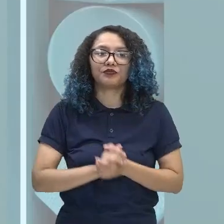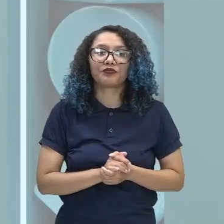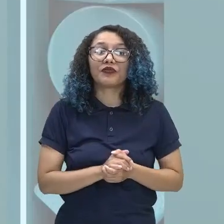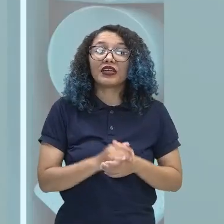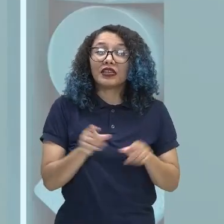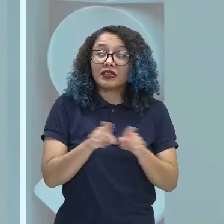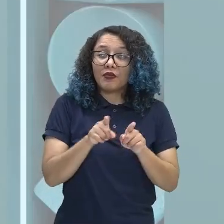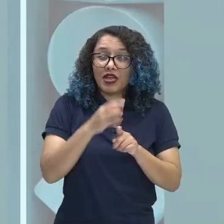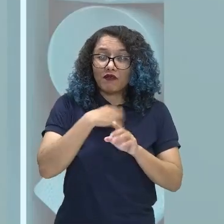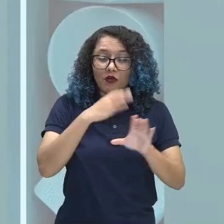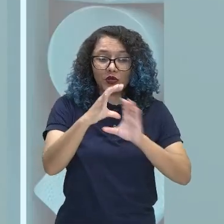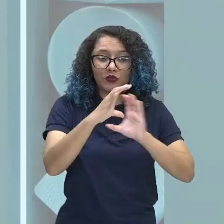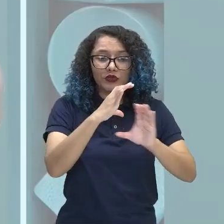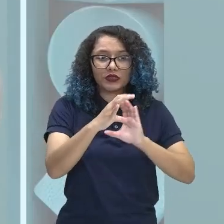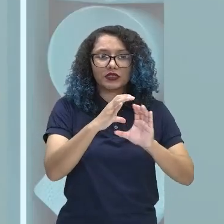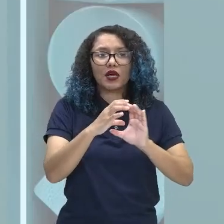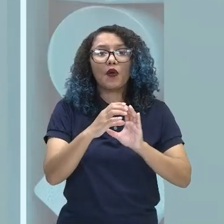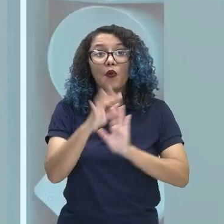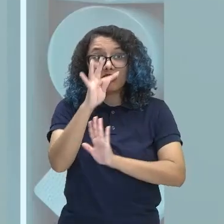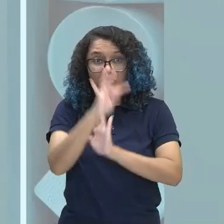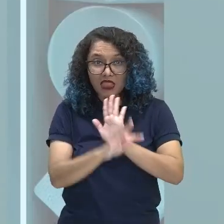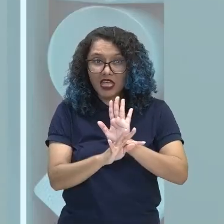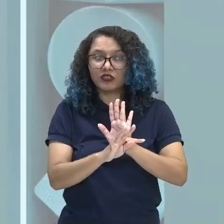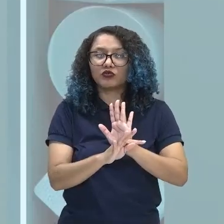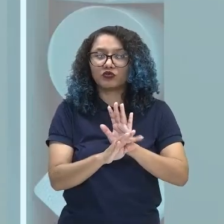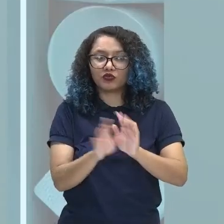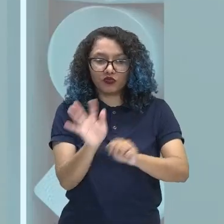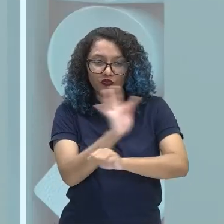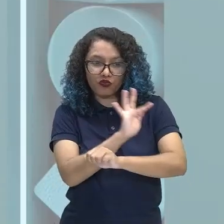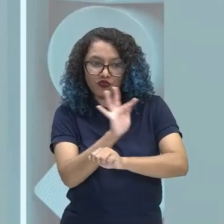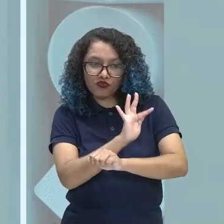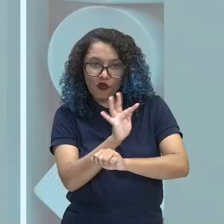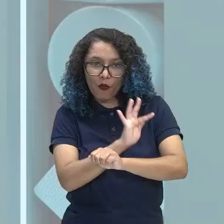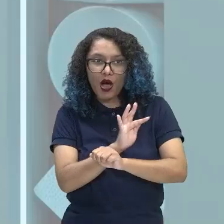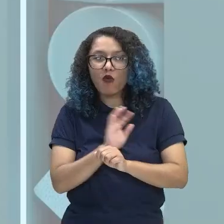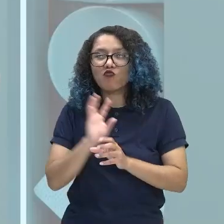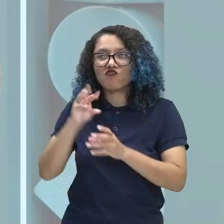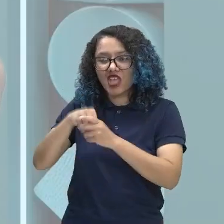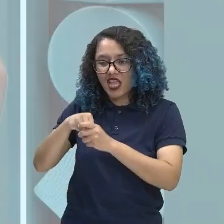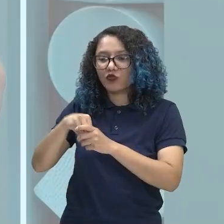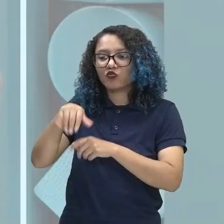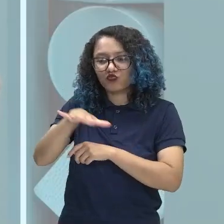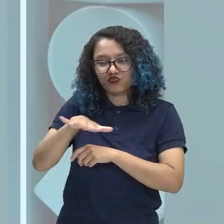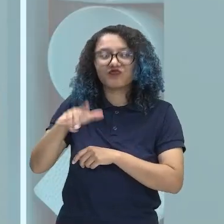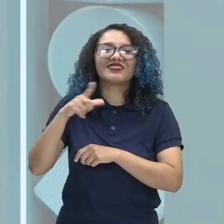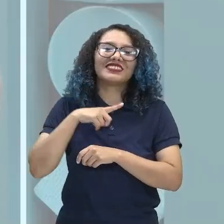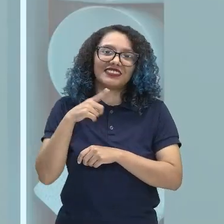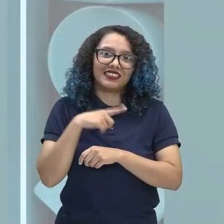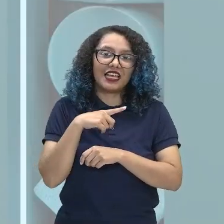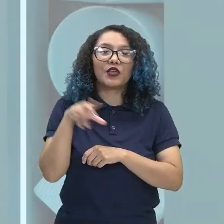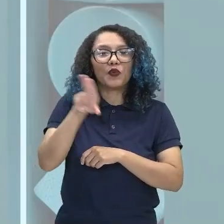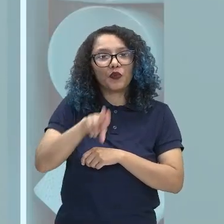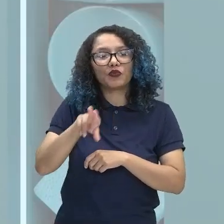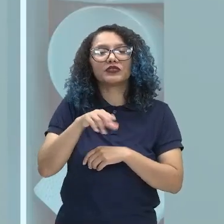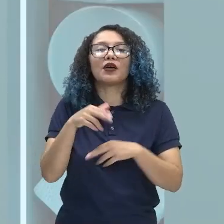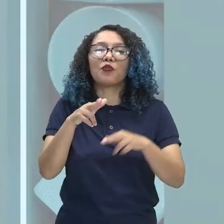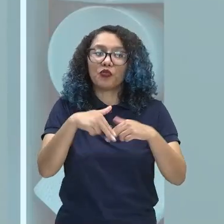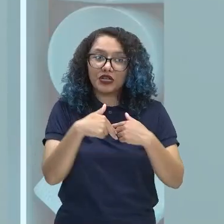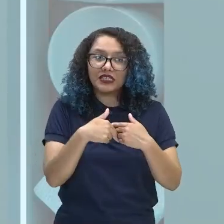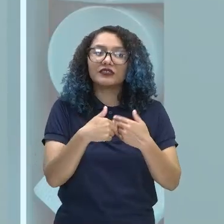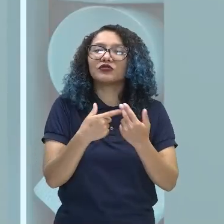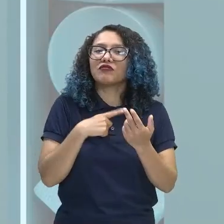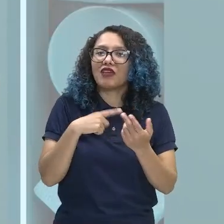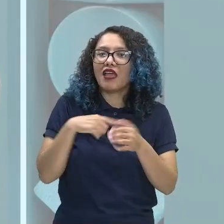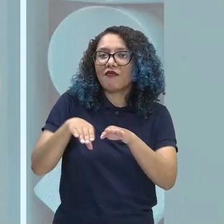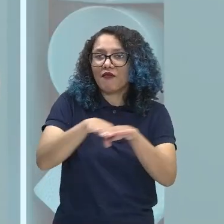o texto normativo é que vai estar presente. Por isso, a normatização da língua, para